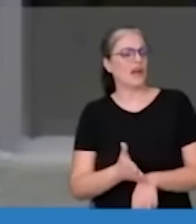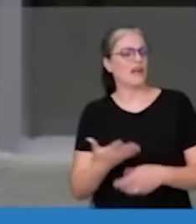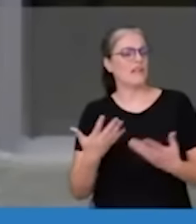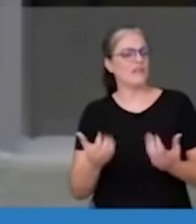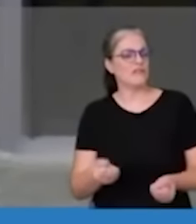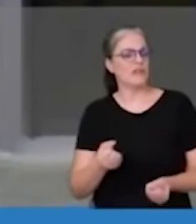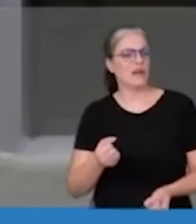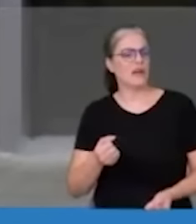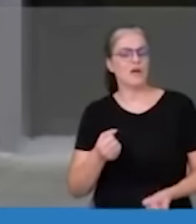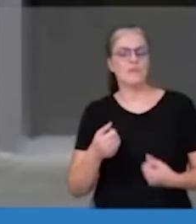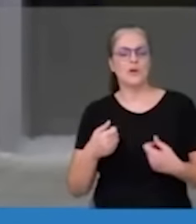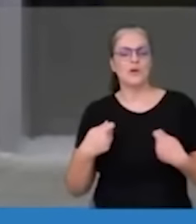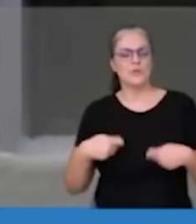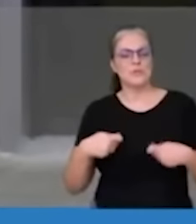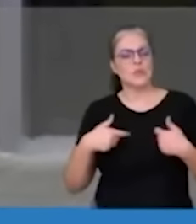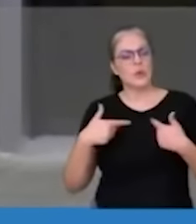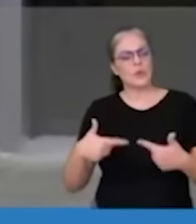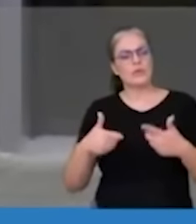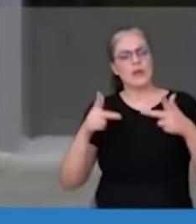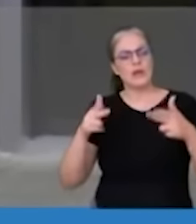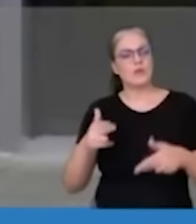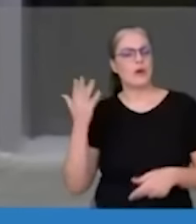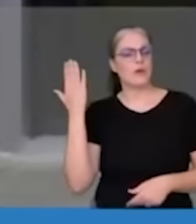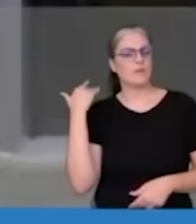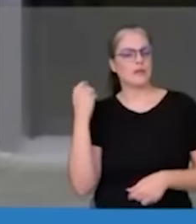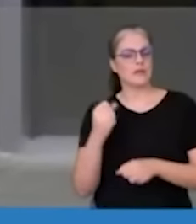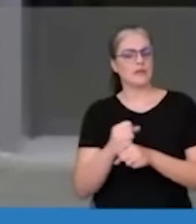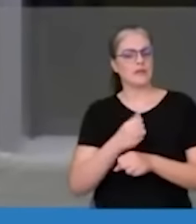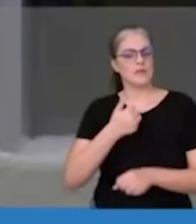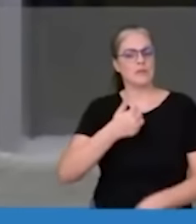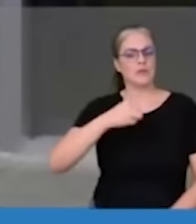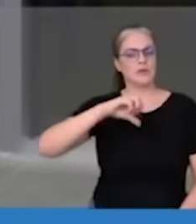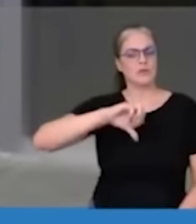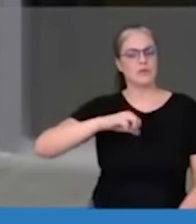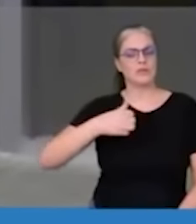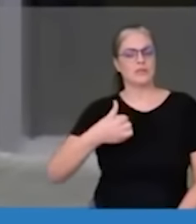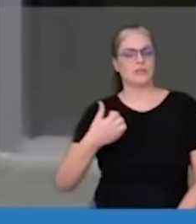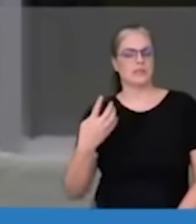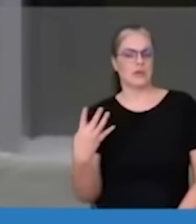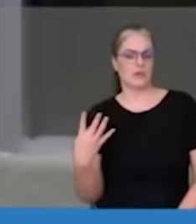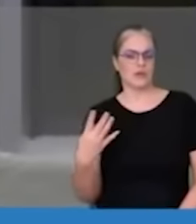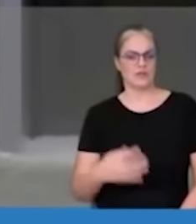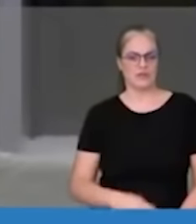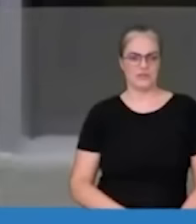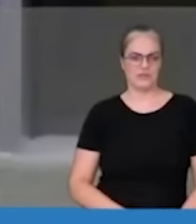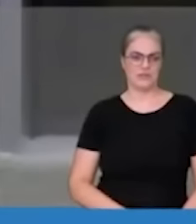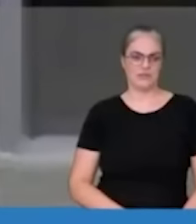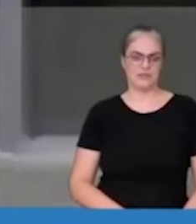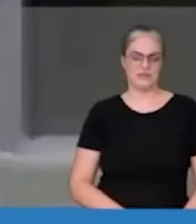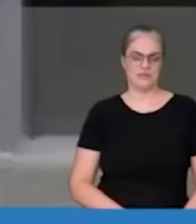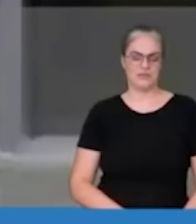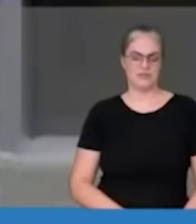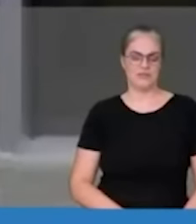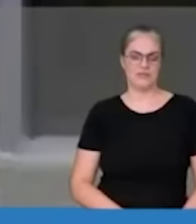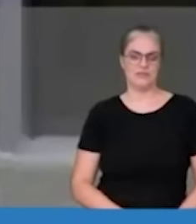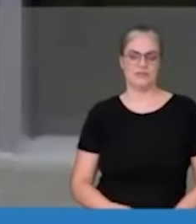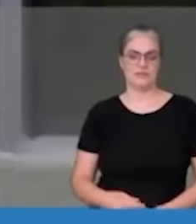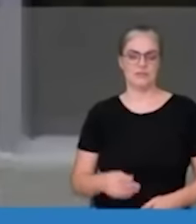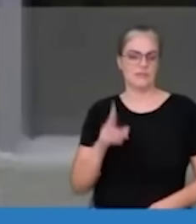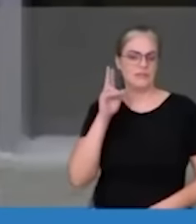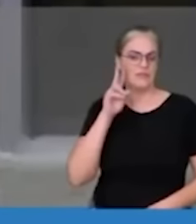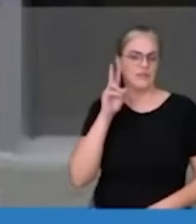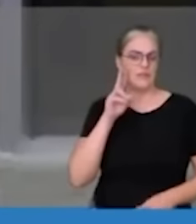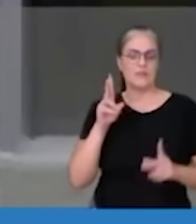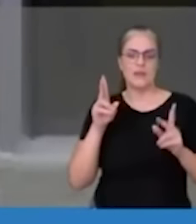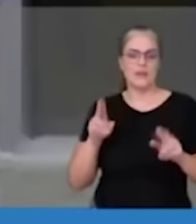em 64. Sabe como é? O Olímpio Mourão era o Kid Preto da época. Ele desceu para o Rio e